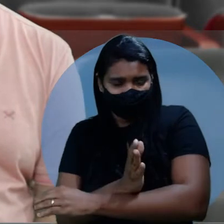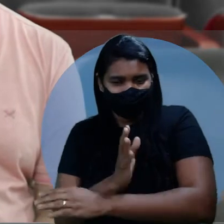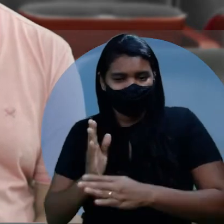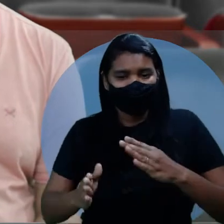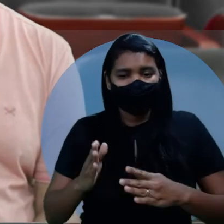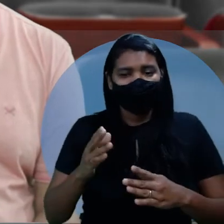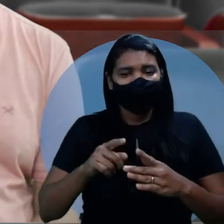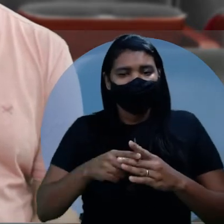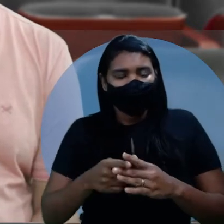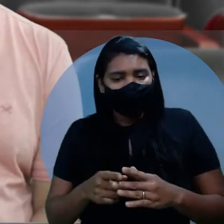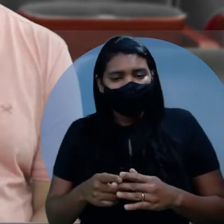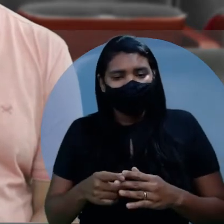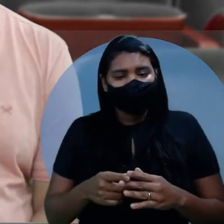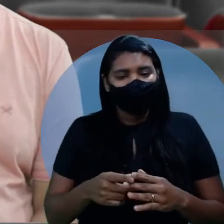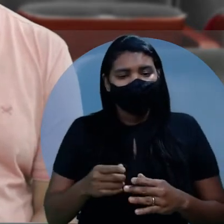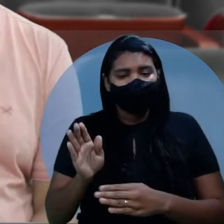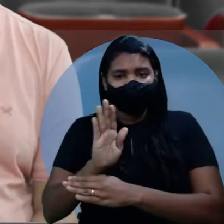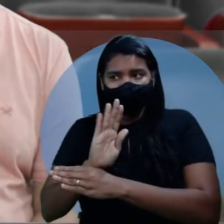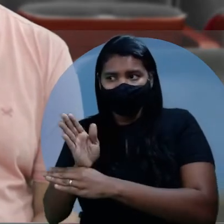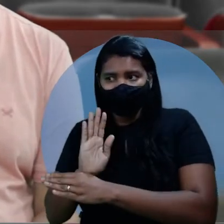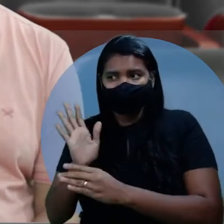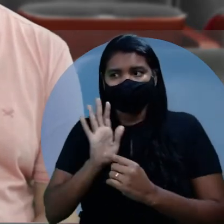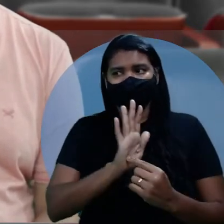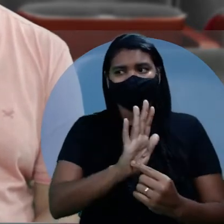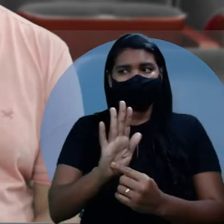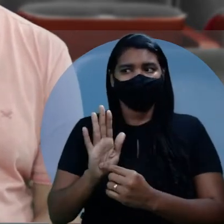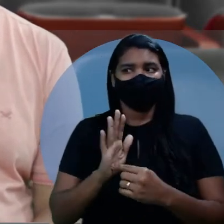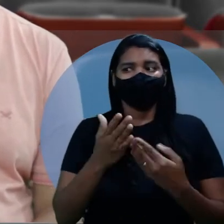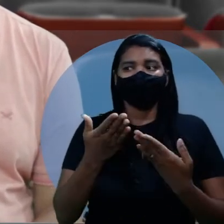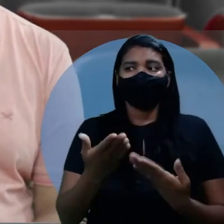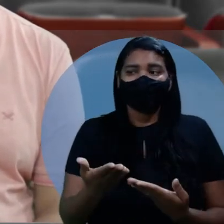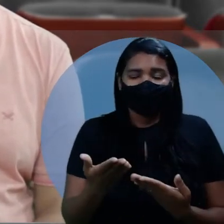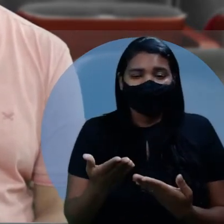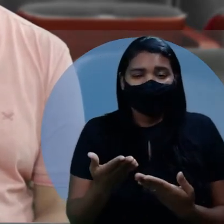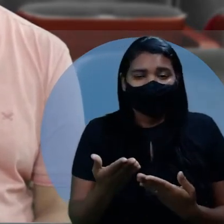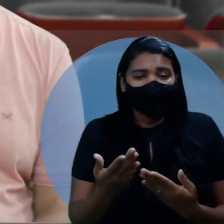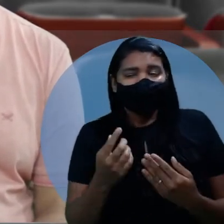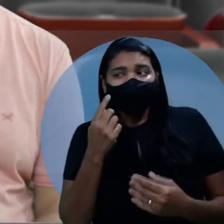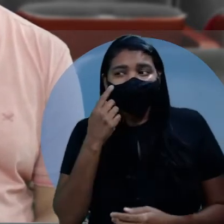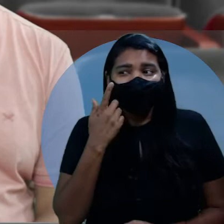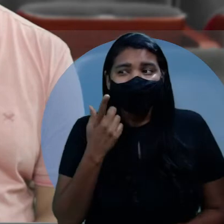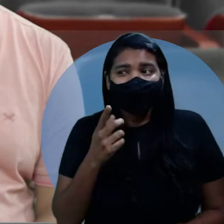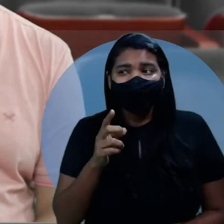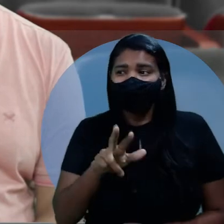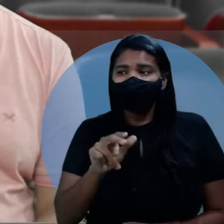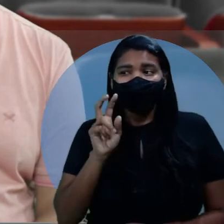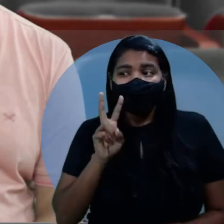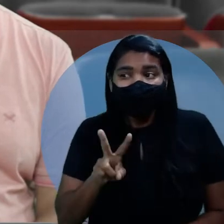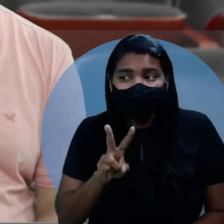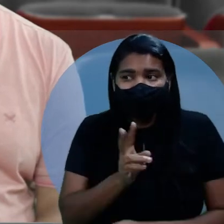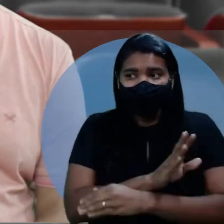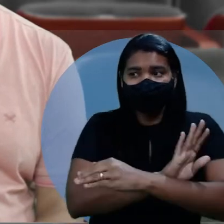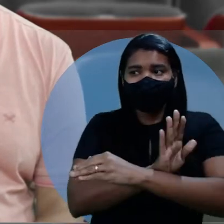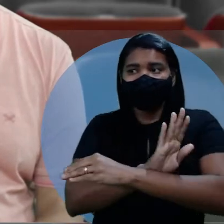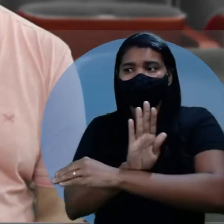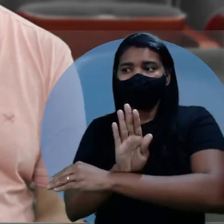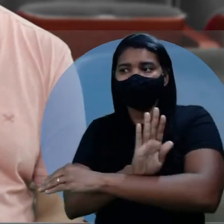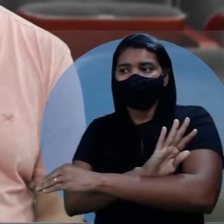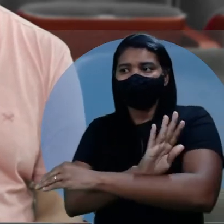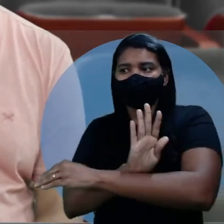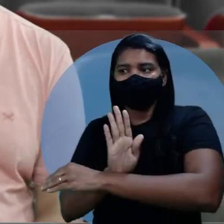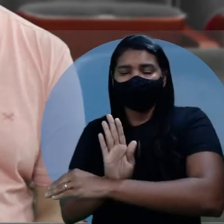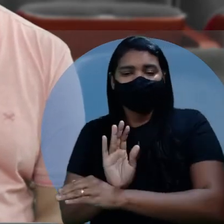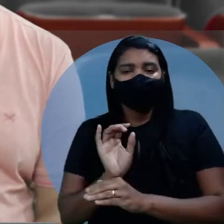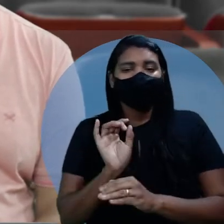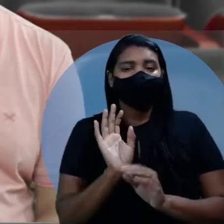parte do filme se dá com jogos de cena, né? Onde você supõe o tubarão, você não vê-lo. E você só vai ver ele